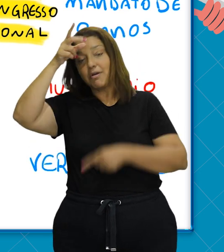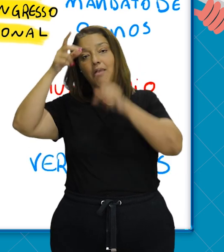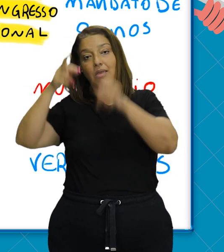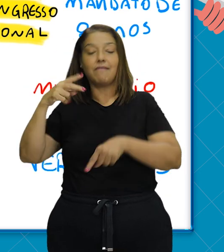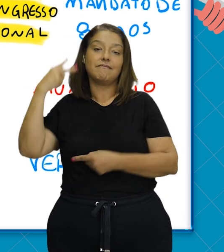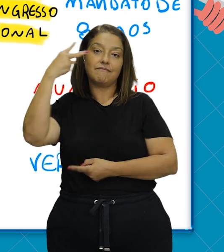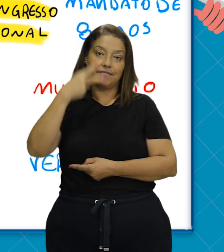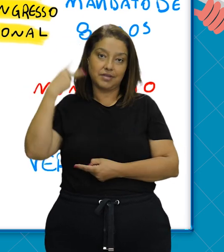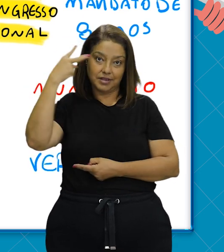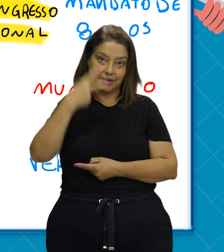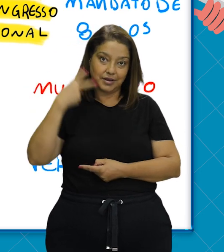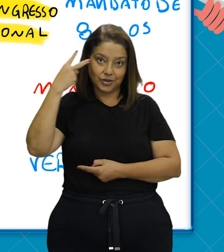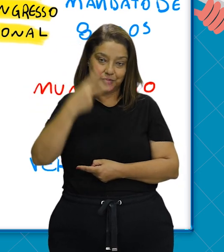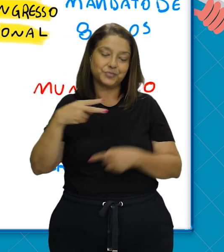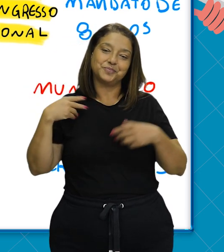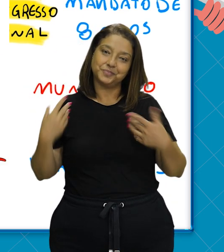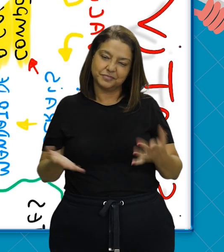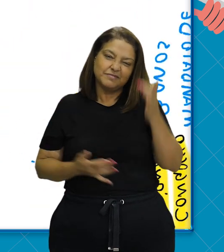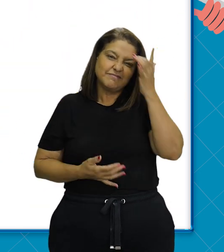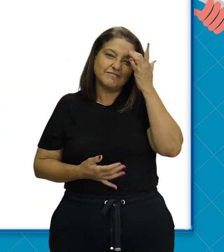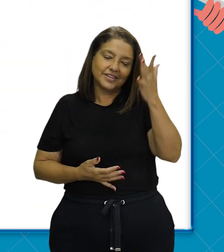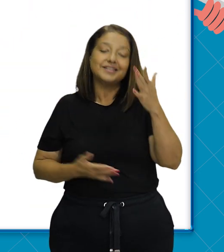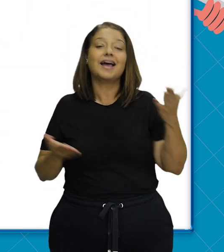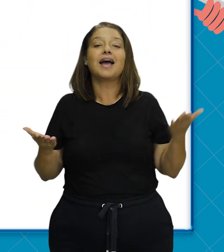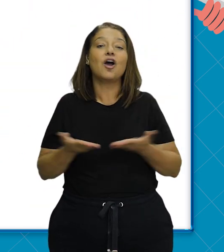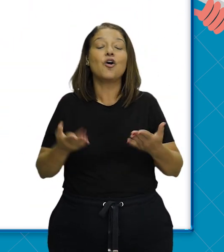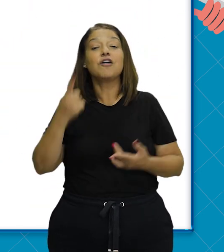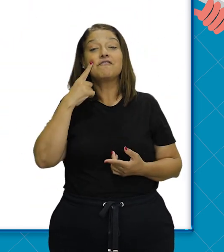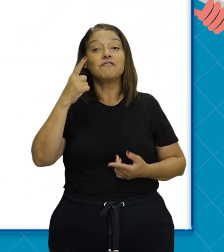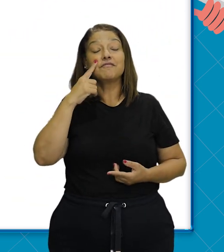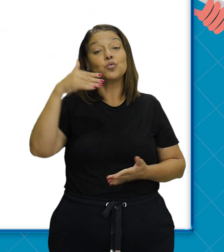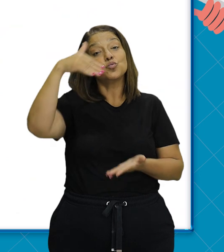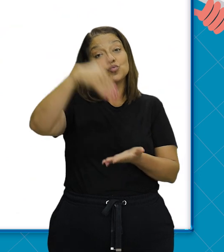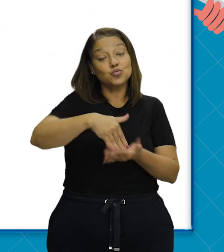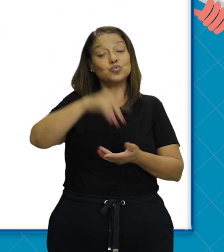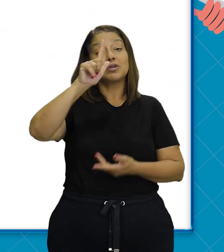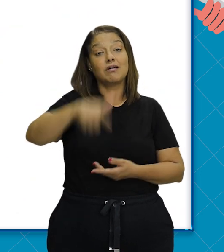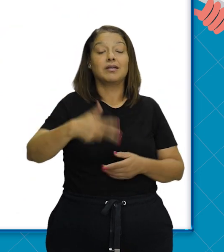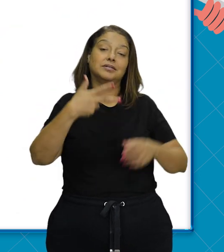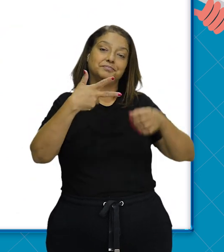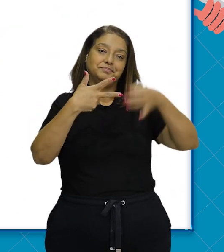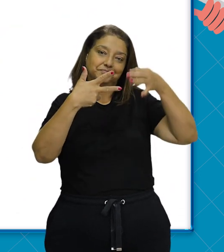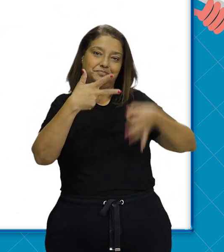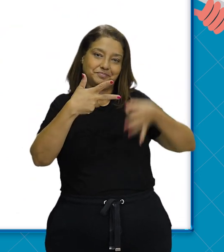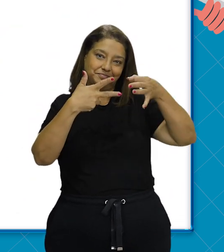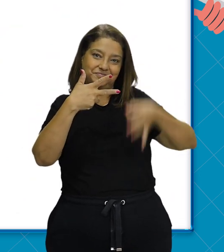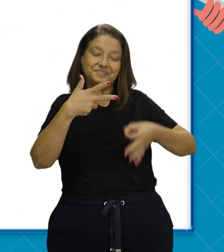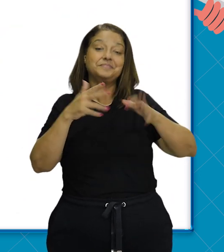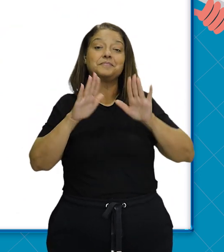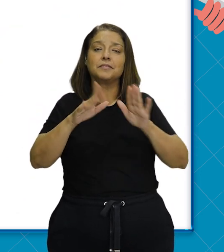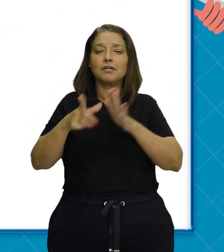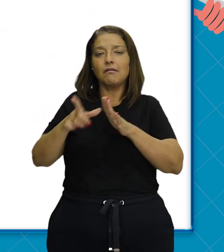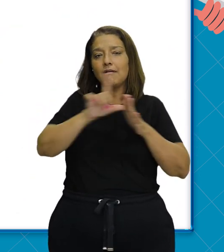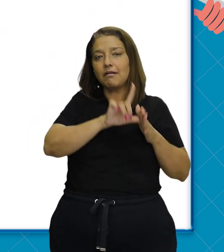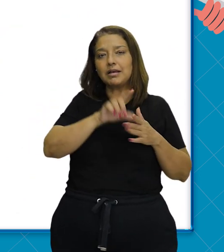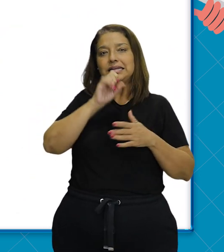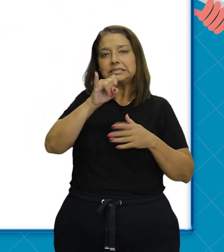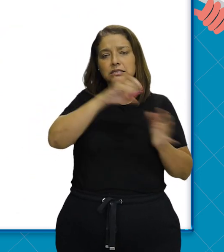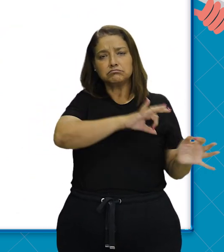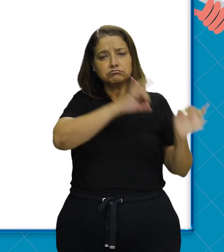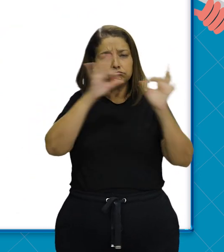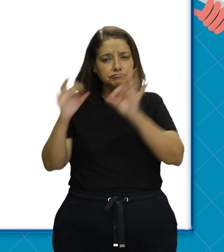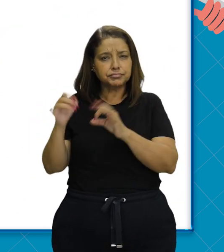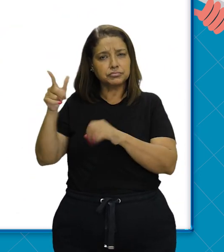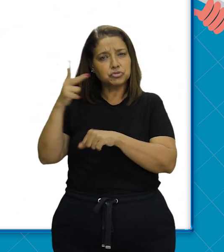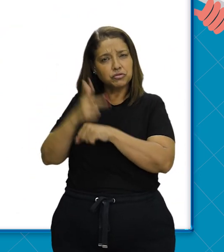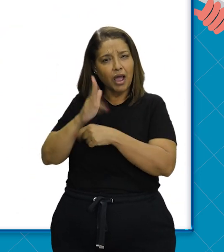são os vereadores. Bem molezinha isso, né? Então agora vamos lá para o último, que é o Poder Judiciário. Mas antes disso, se esse vídeo